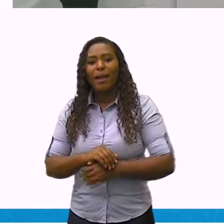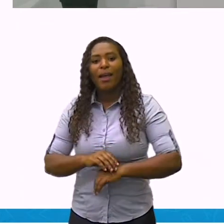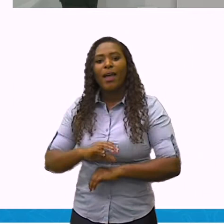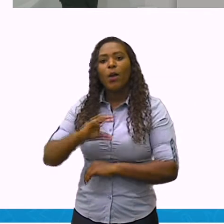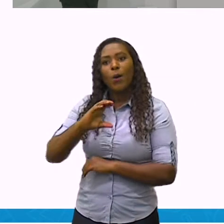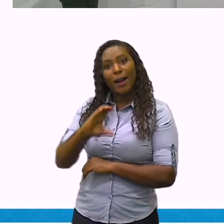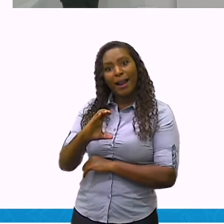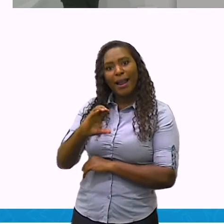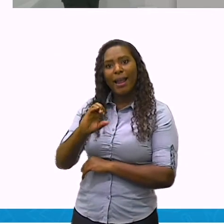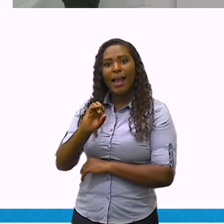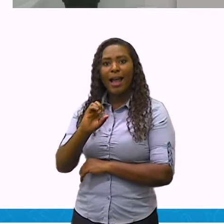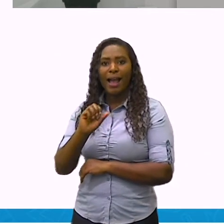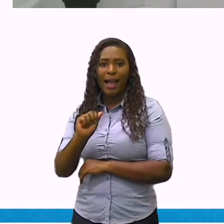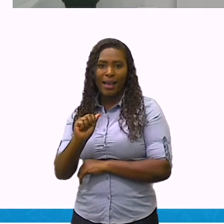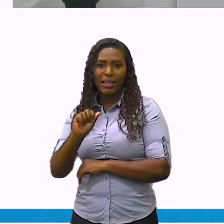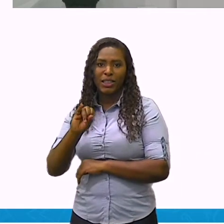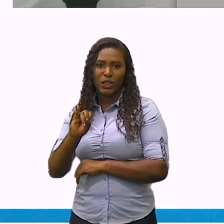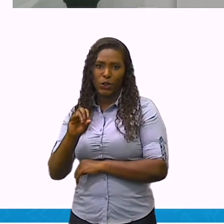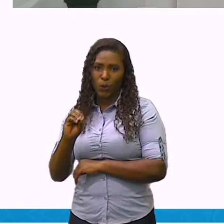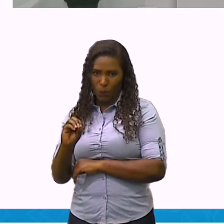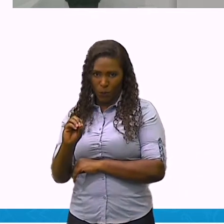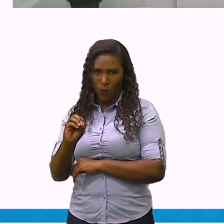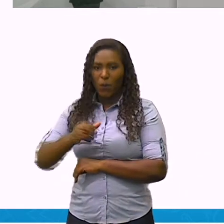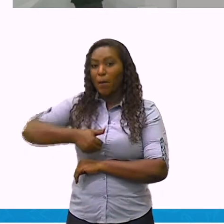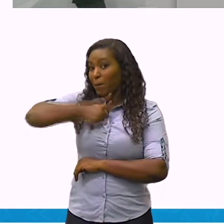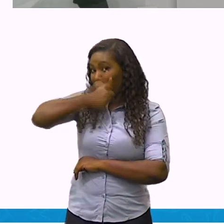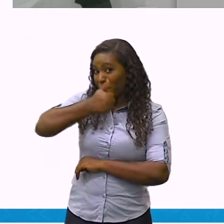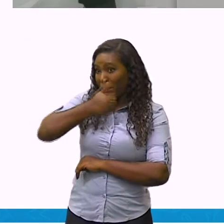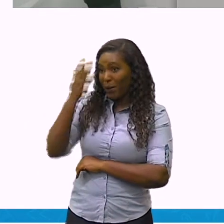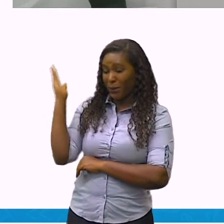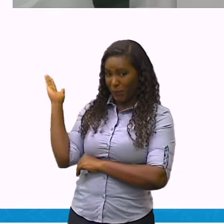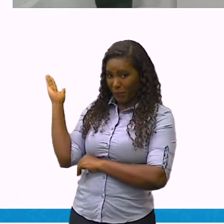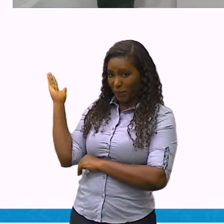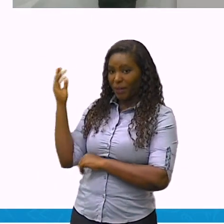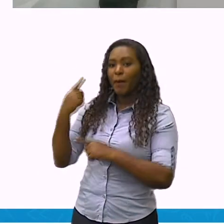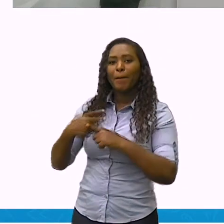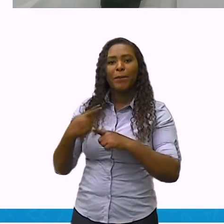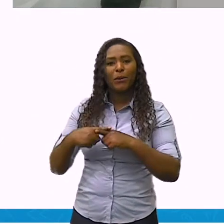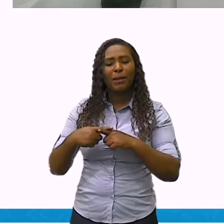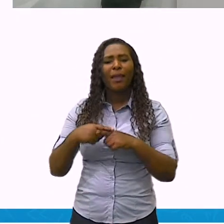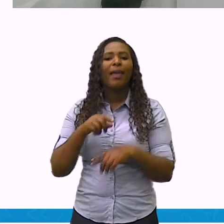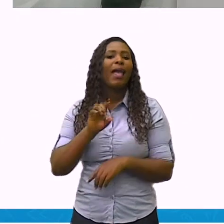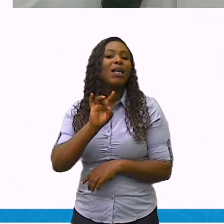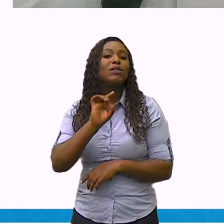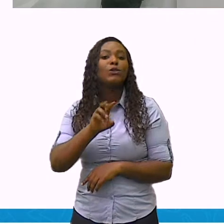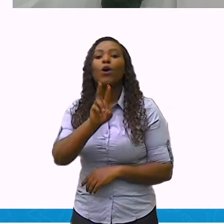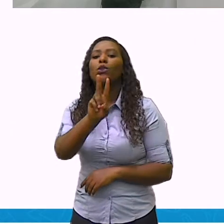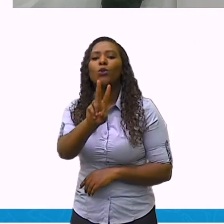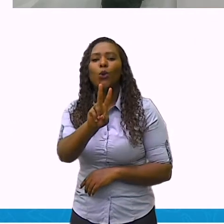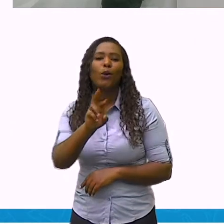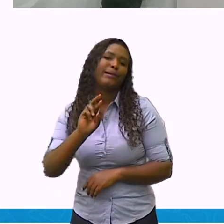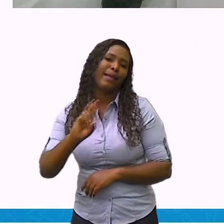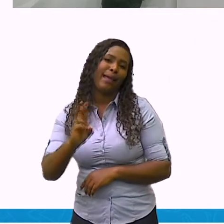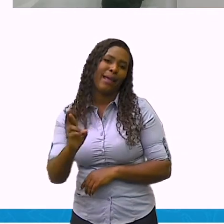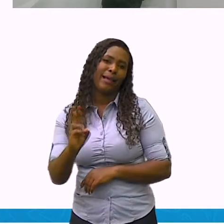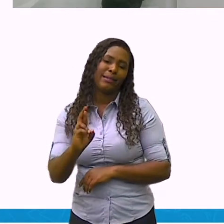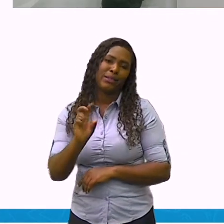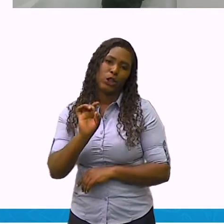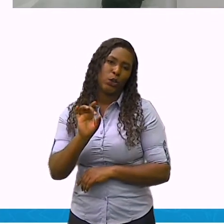cédula dele vale apenas R$2. Então, nós estamos falando aqui do